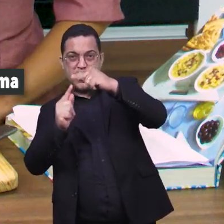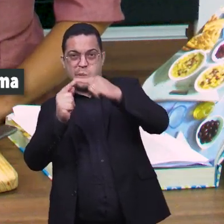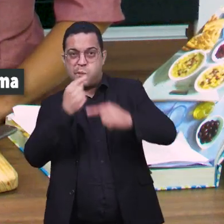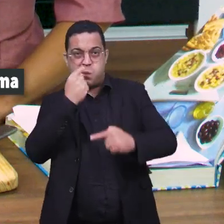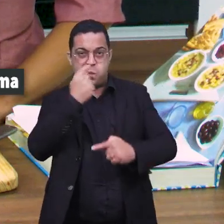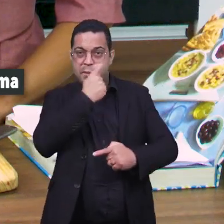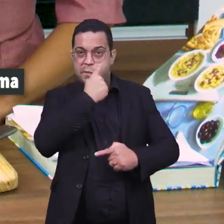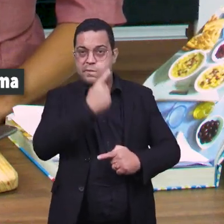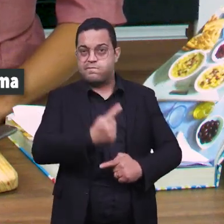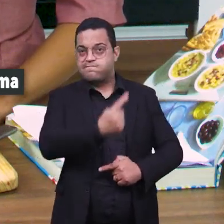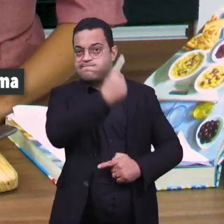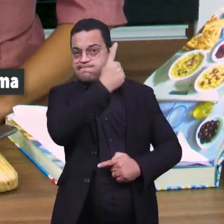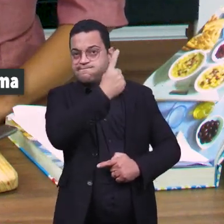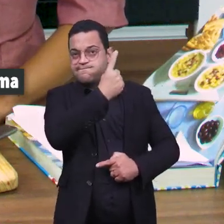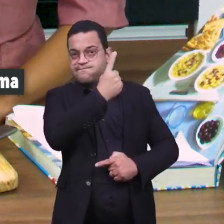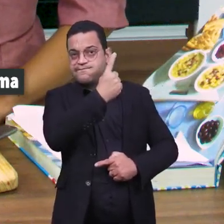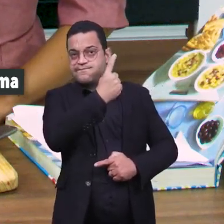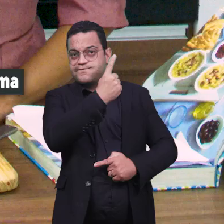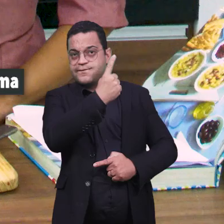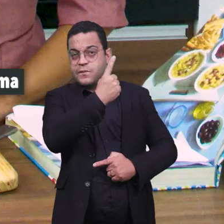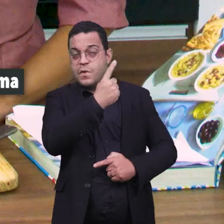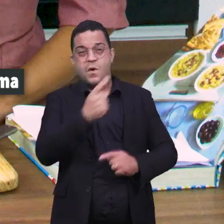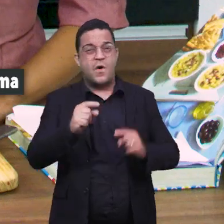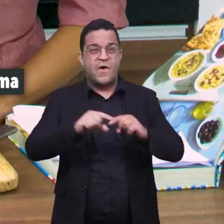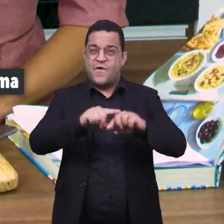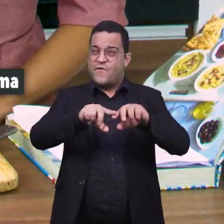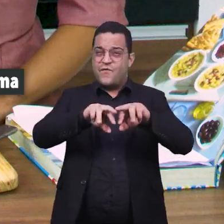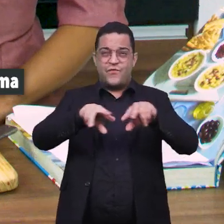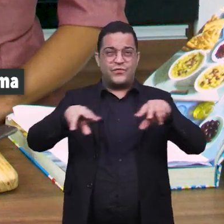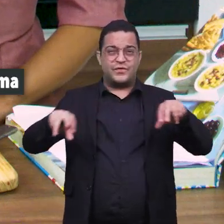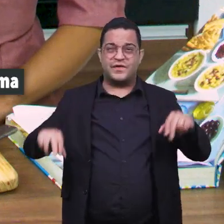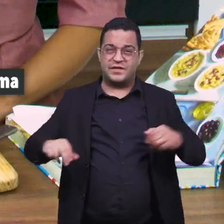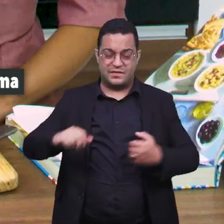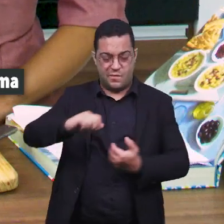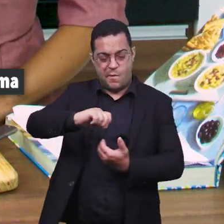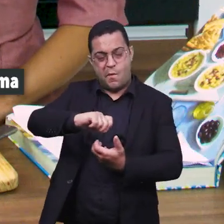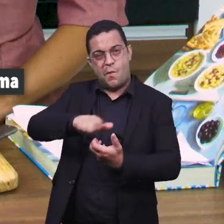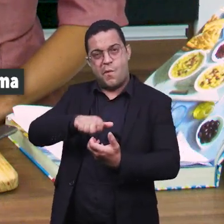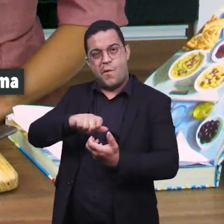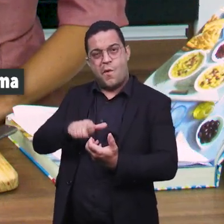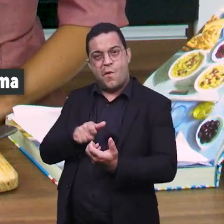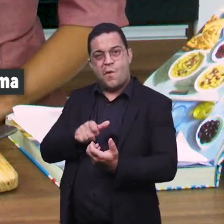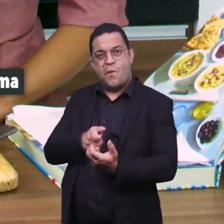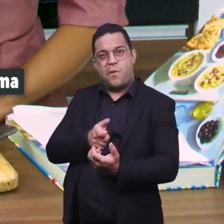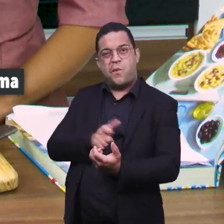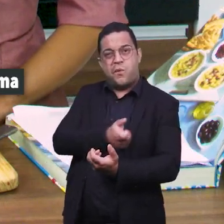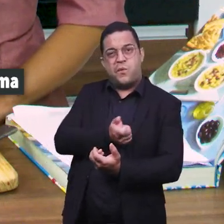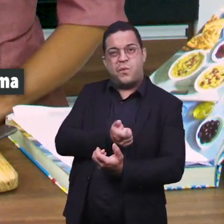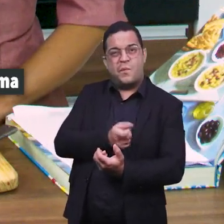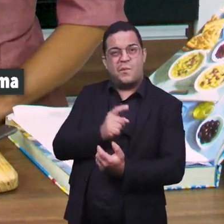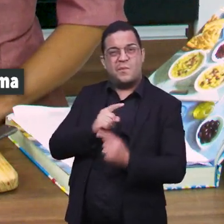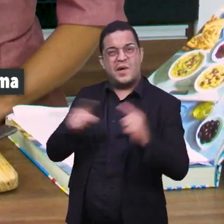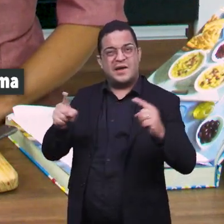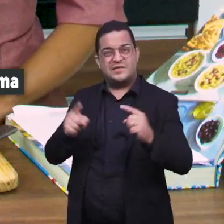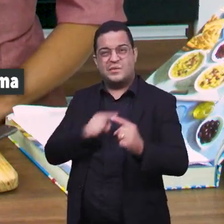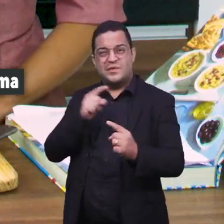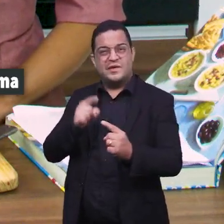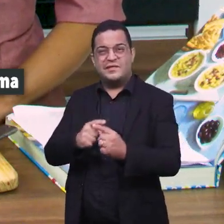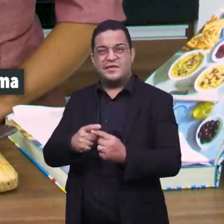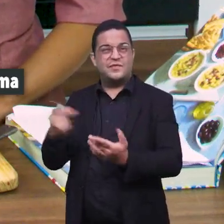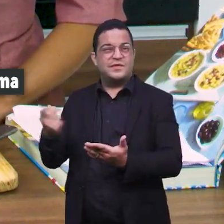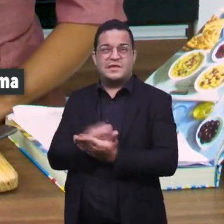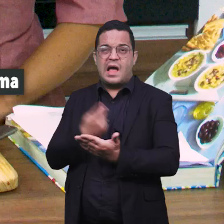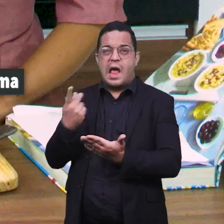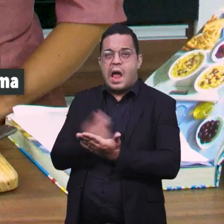Tá tudo usa certo. pra tudo, né, Ana? Inclusive para descascar coisas que não deviam ser descascadas. Tá tudo certo.